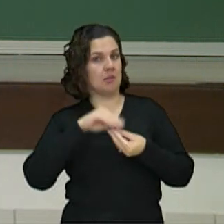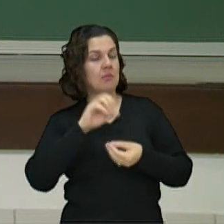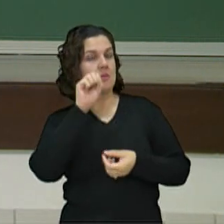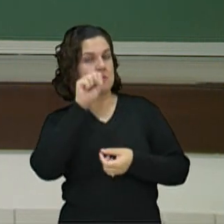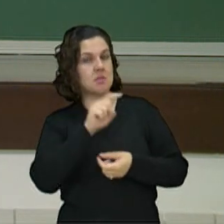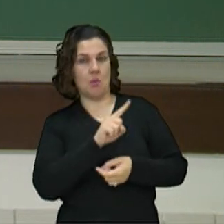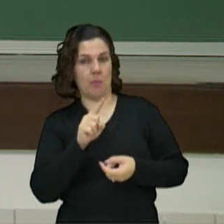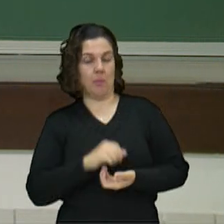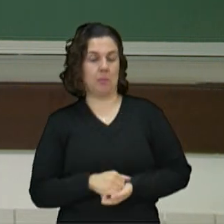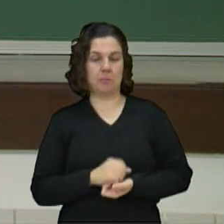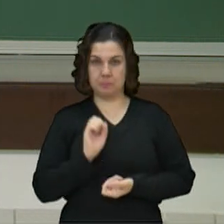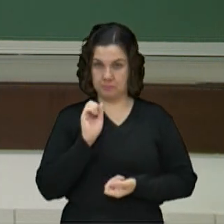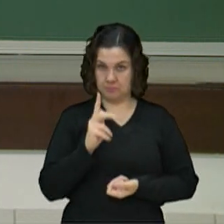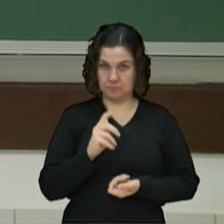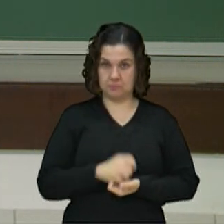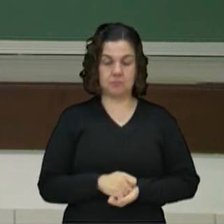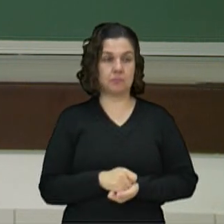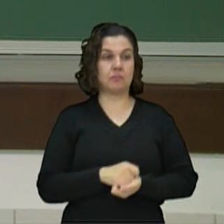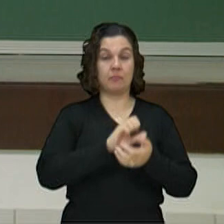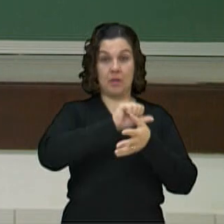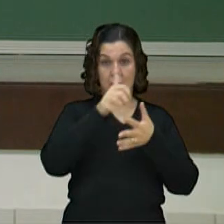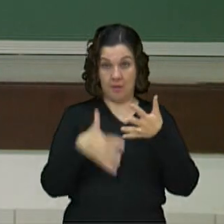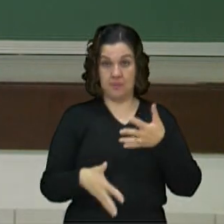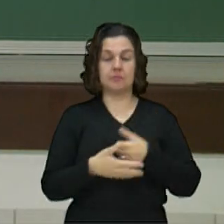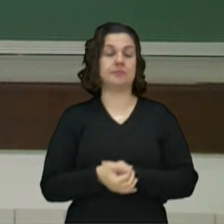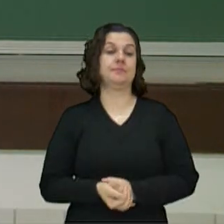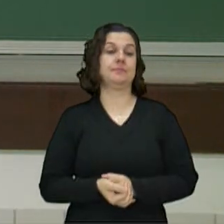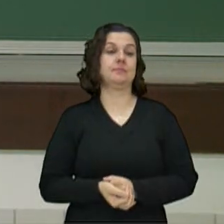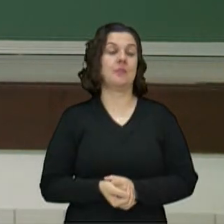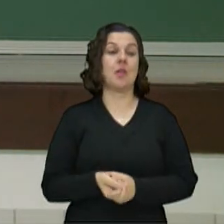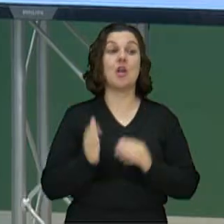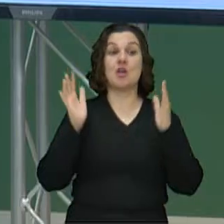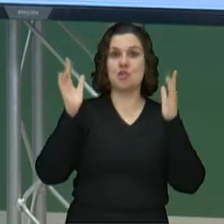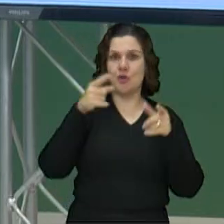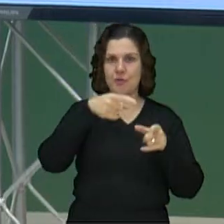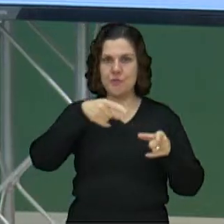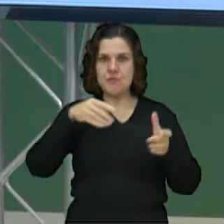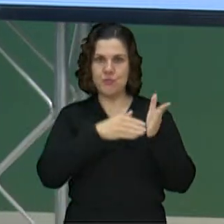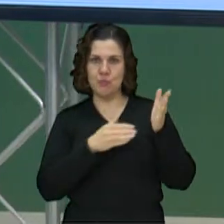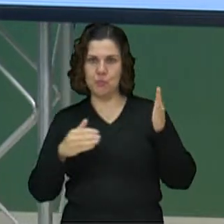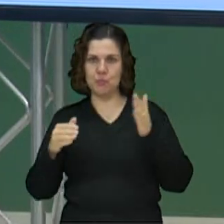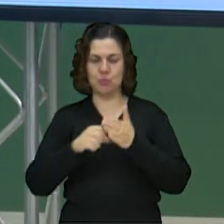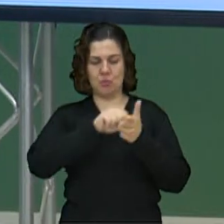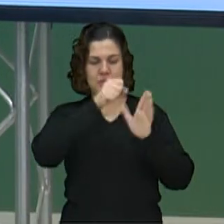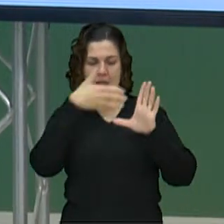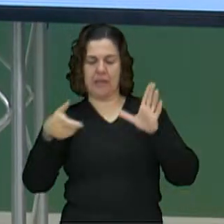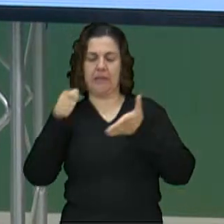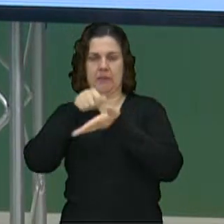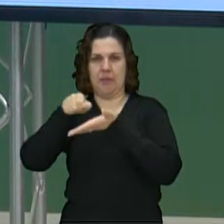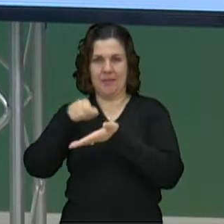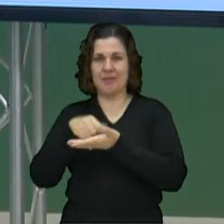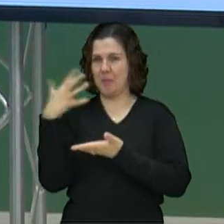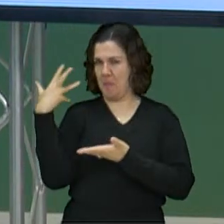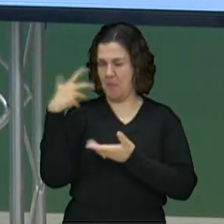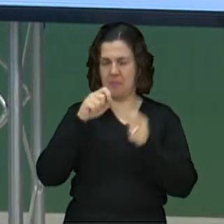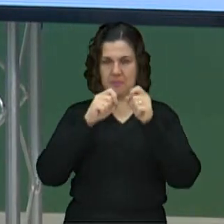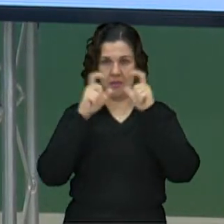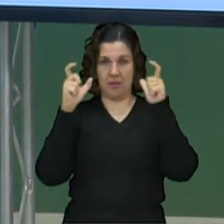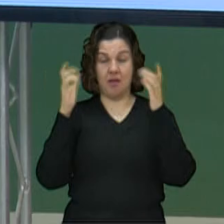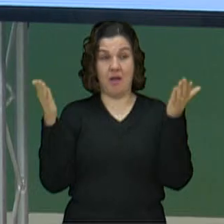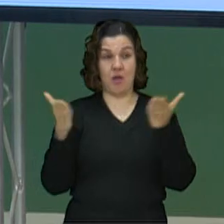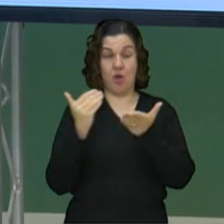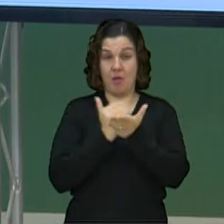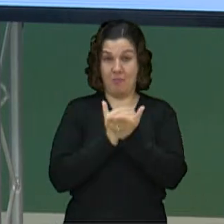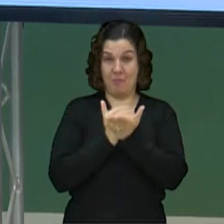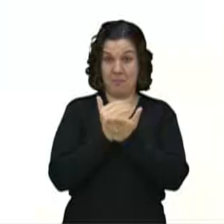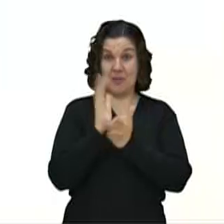ideia sobre isso. Ok? Características aí. Então, já que você viu todas as características, anotou, está bem esperto, a